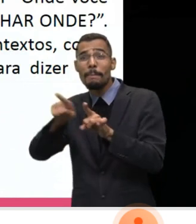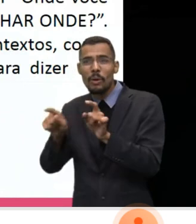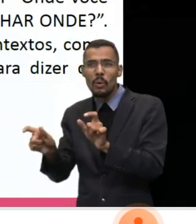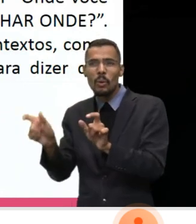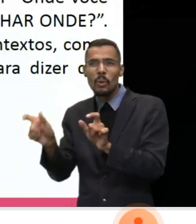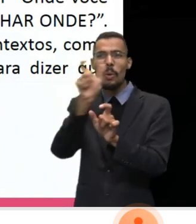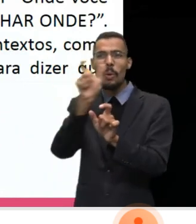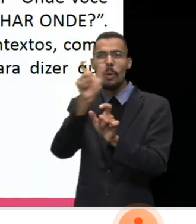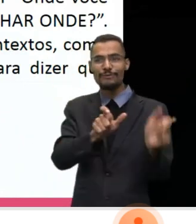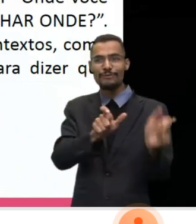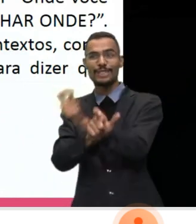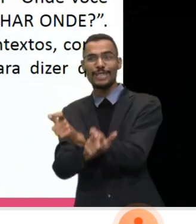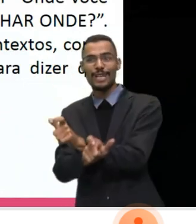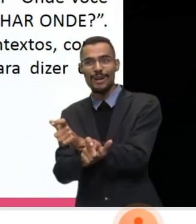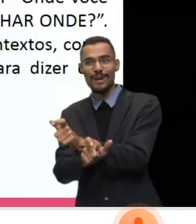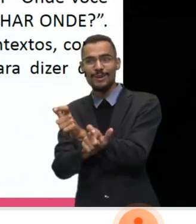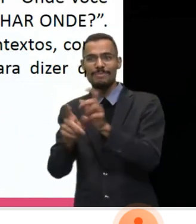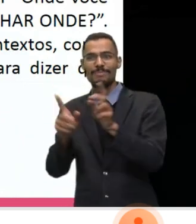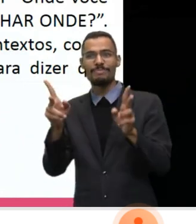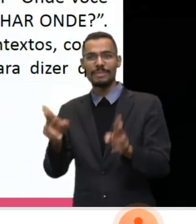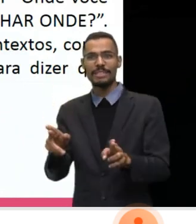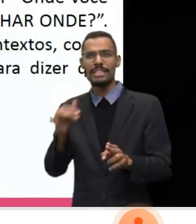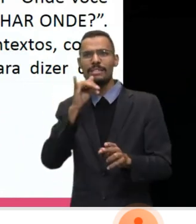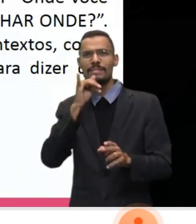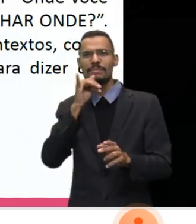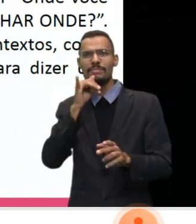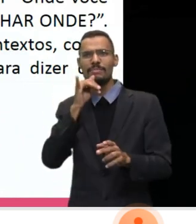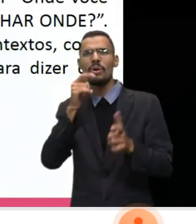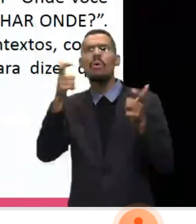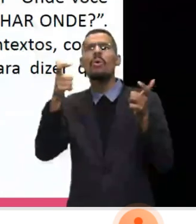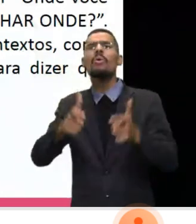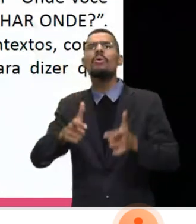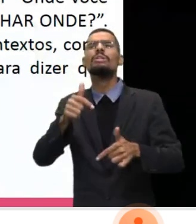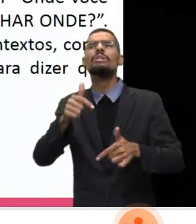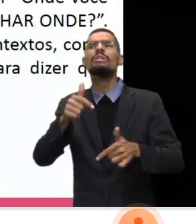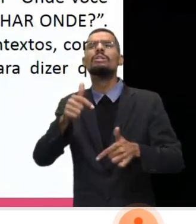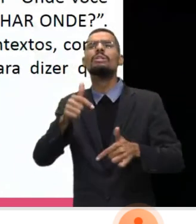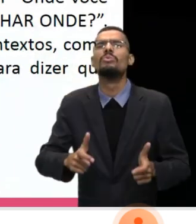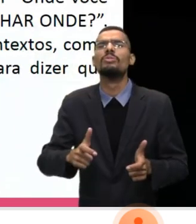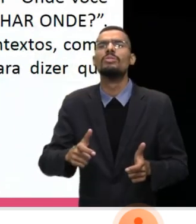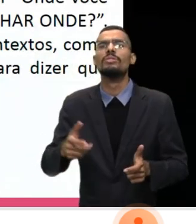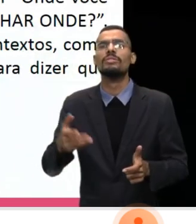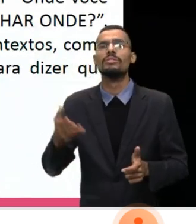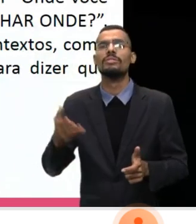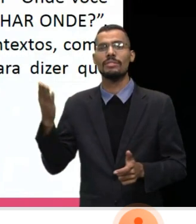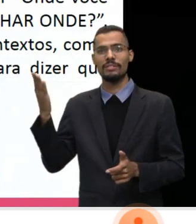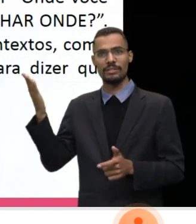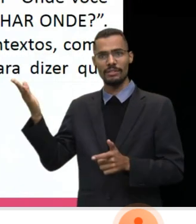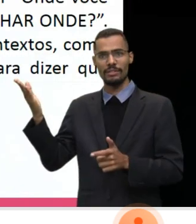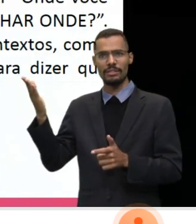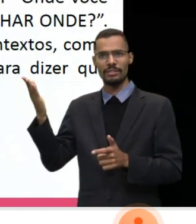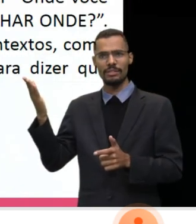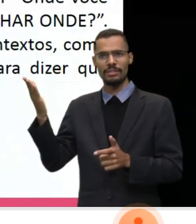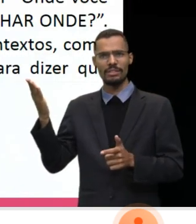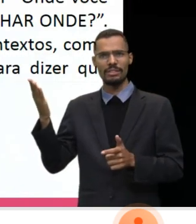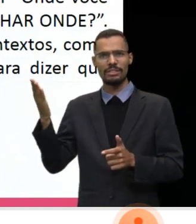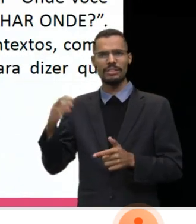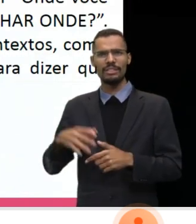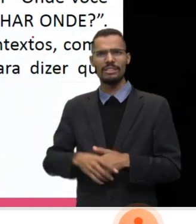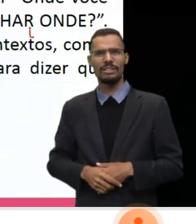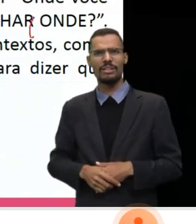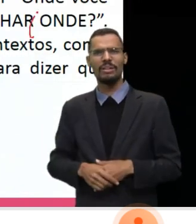da frase. Então, a pergunta, onde você trabalha? Onde? Aí, coloca-se no final de